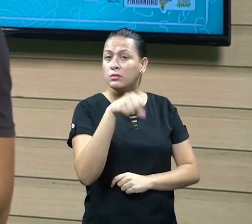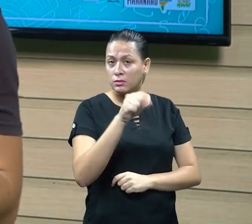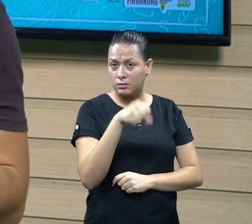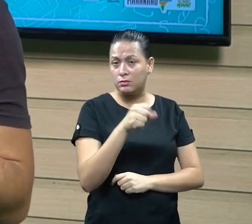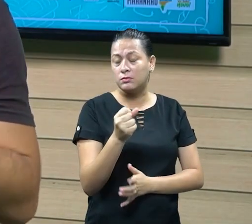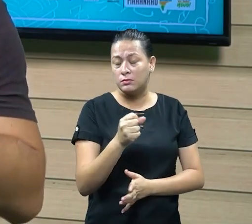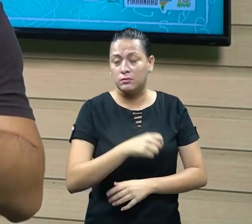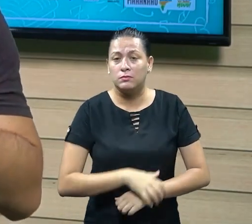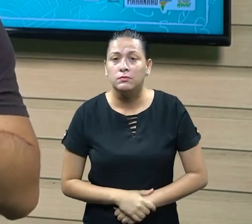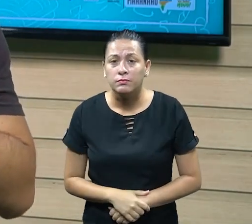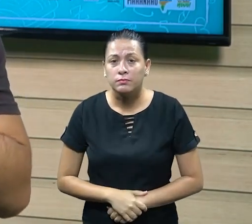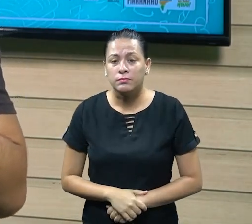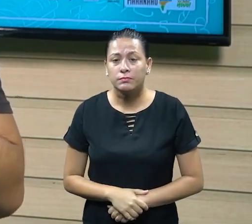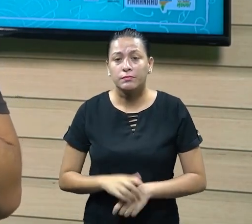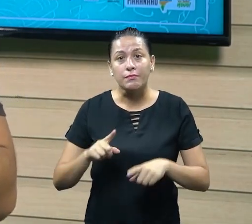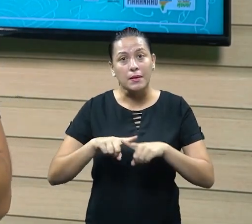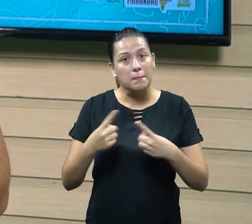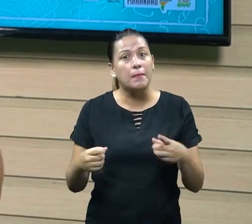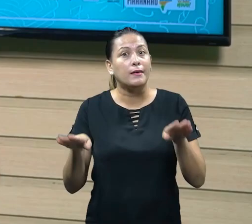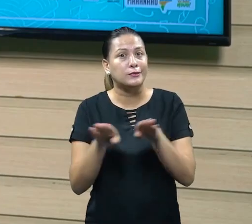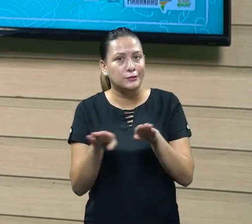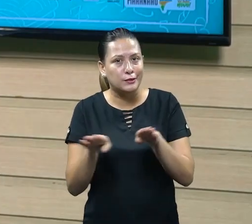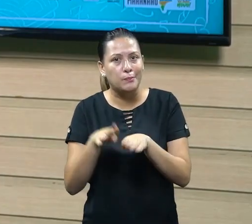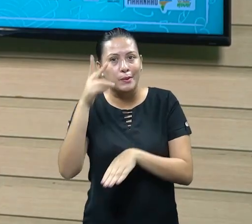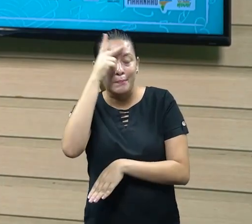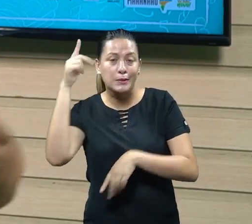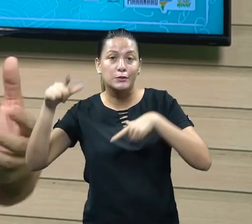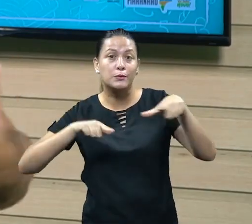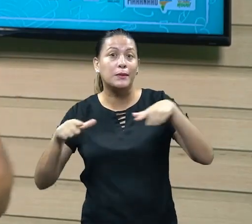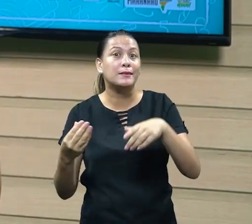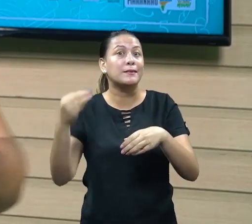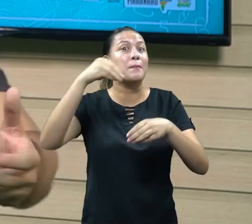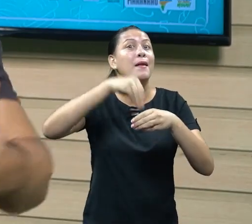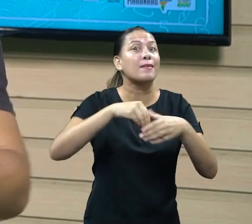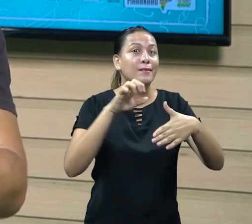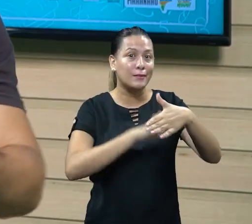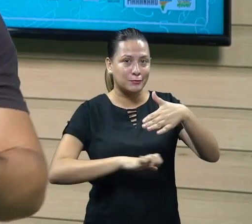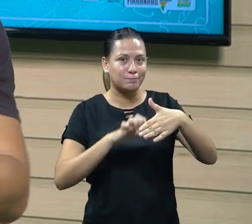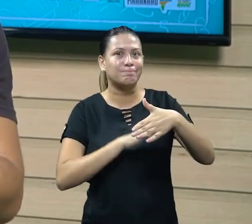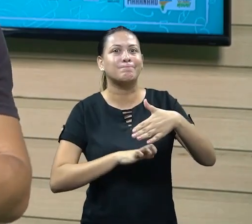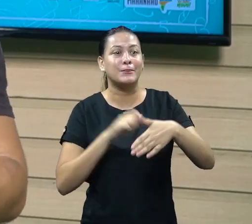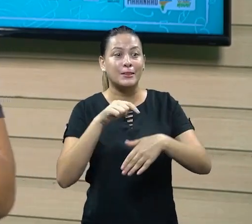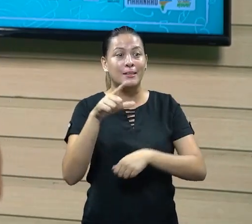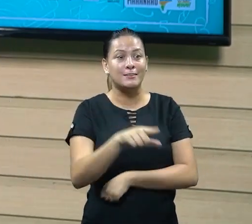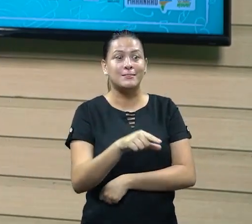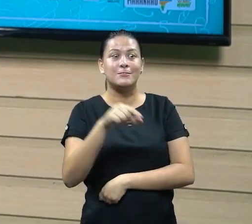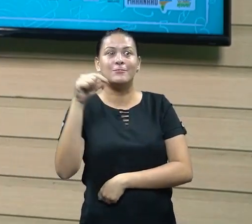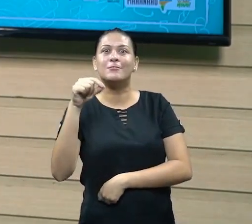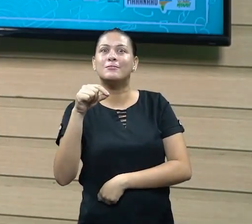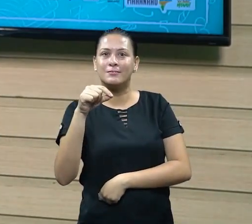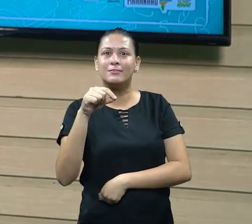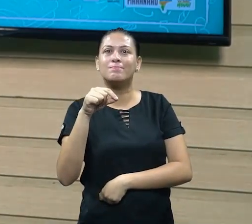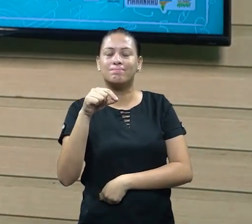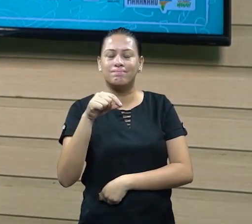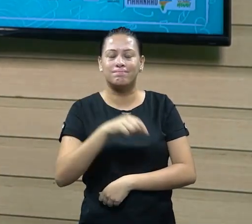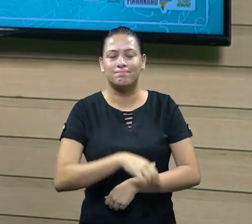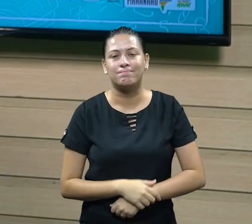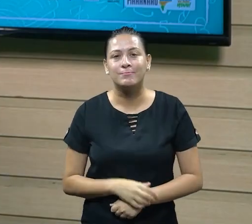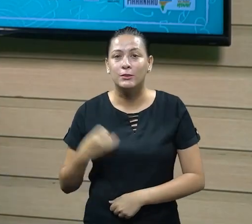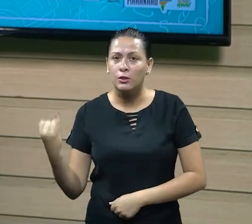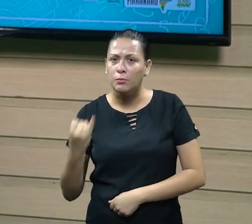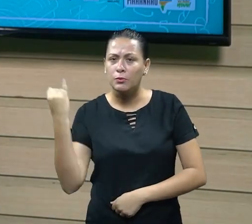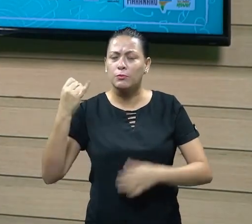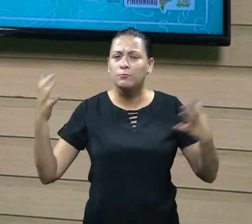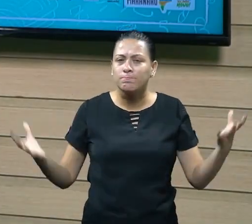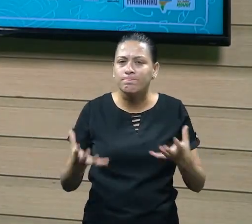empresário comum. Mas também tem um funcionário da empresa que é empreendedor, que ele se destaca no meio dos demais, tá? Então é muito importante